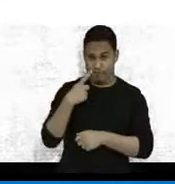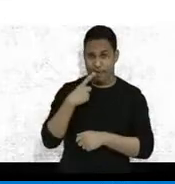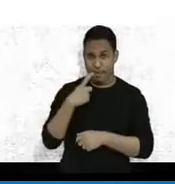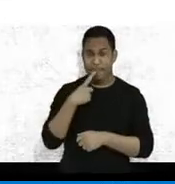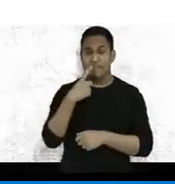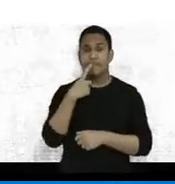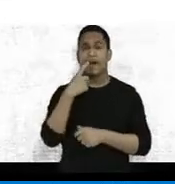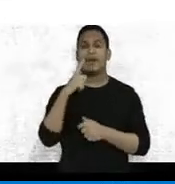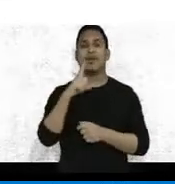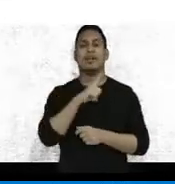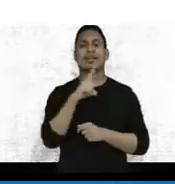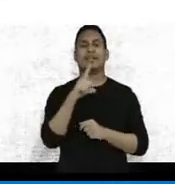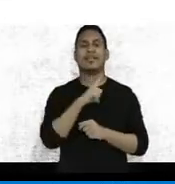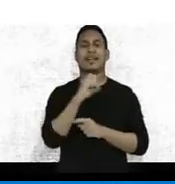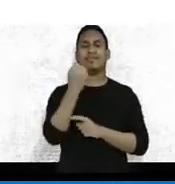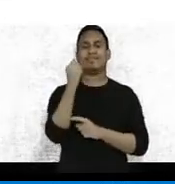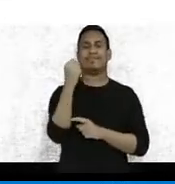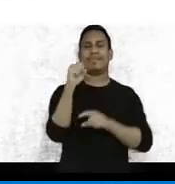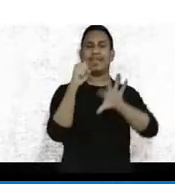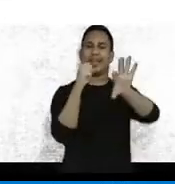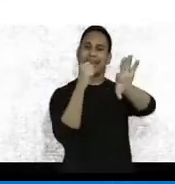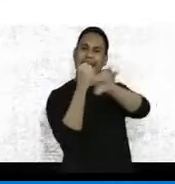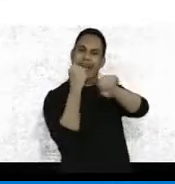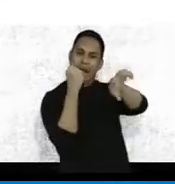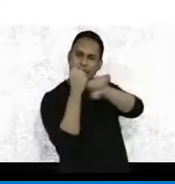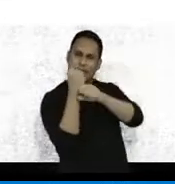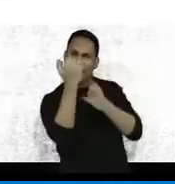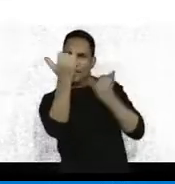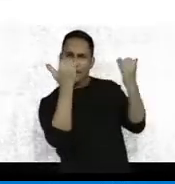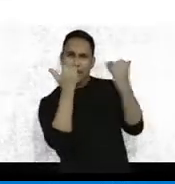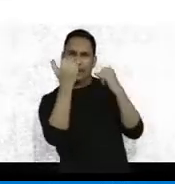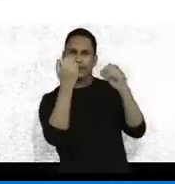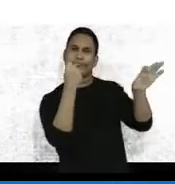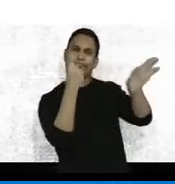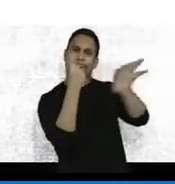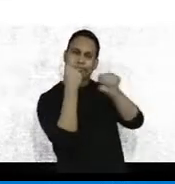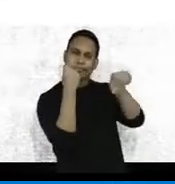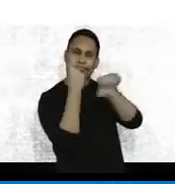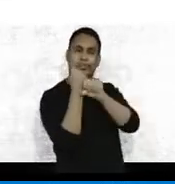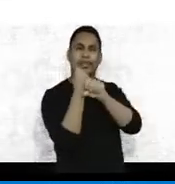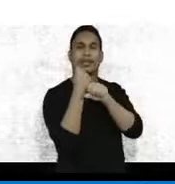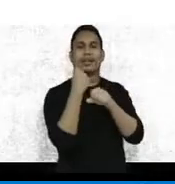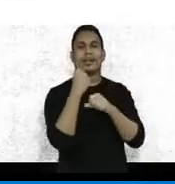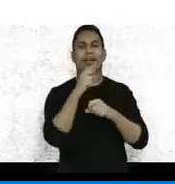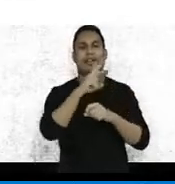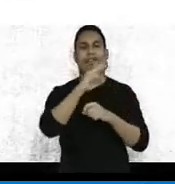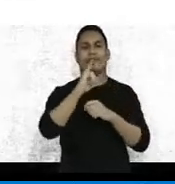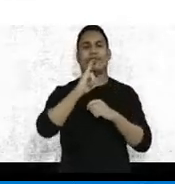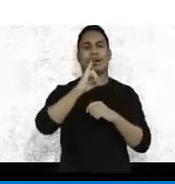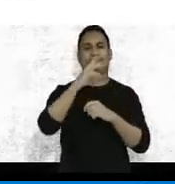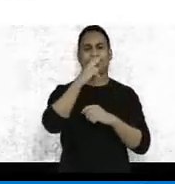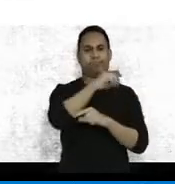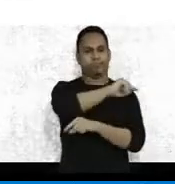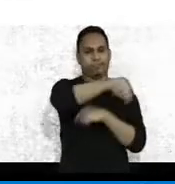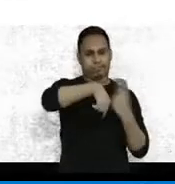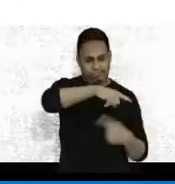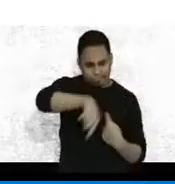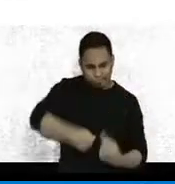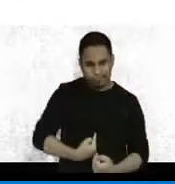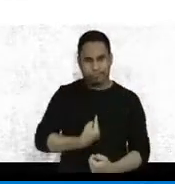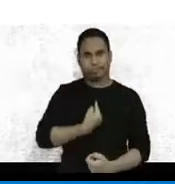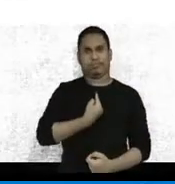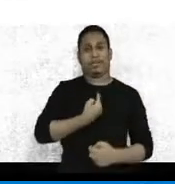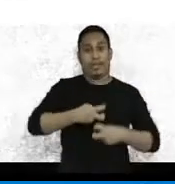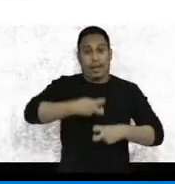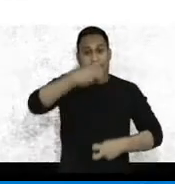ele foi ativado, ó, ele vai chegar até minha medula e da medula vai chegar até o meu cérebro e o cérebro